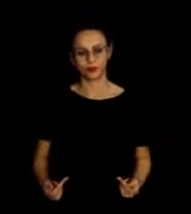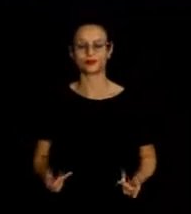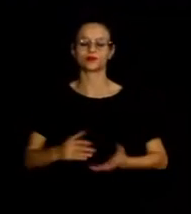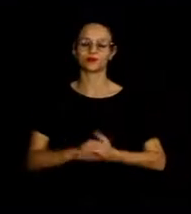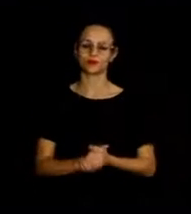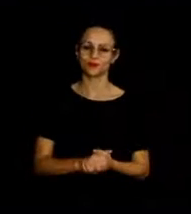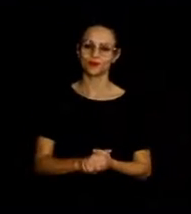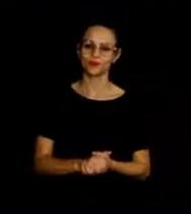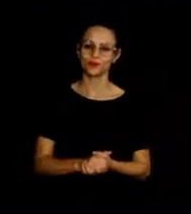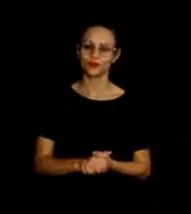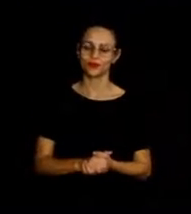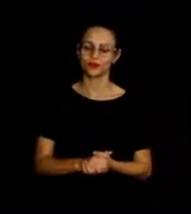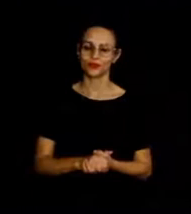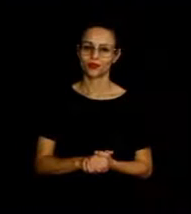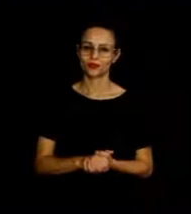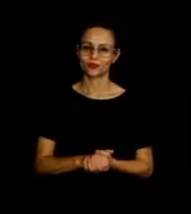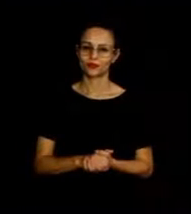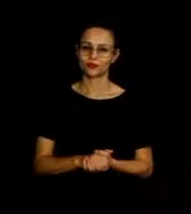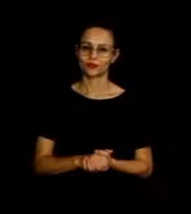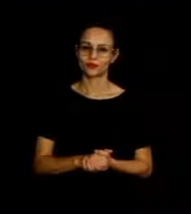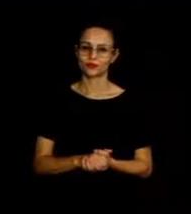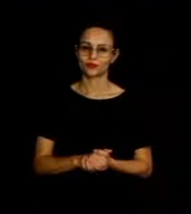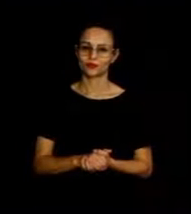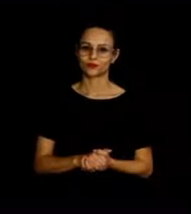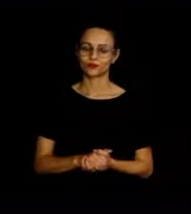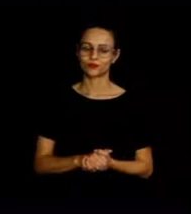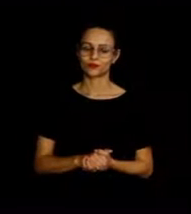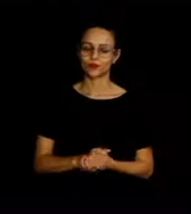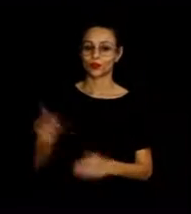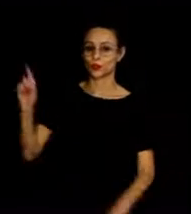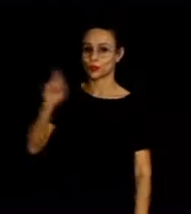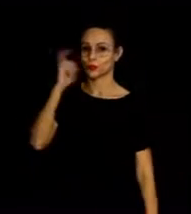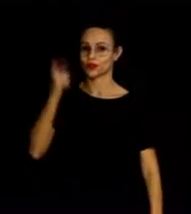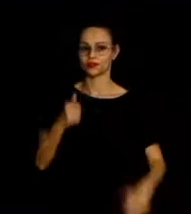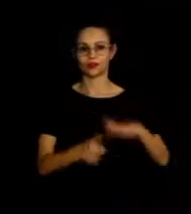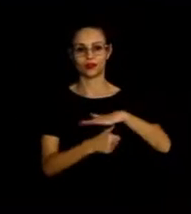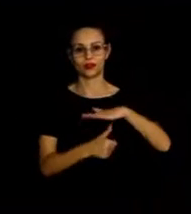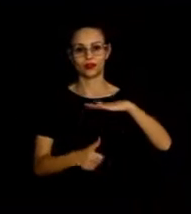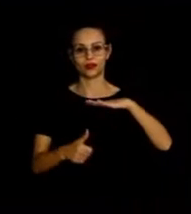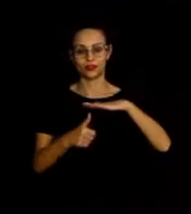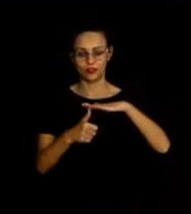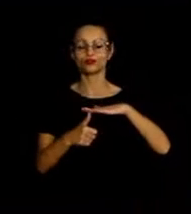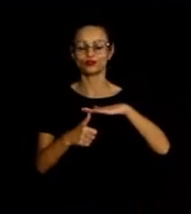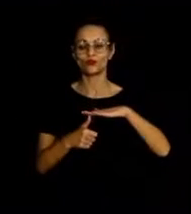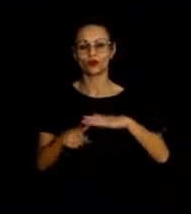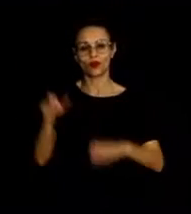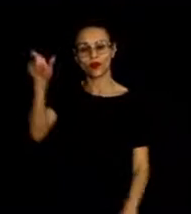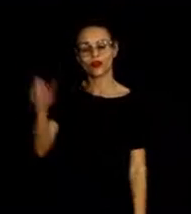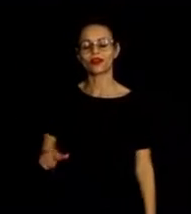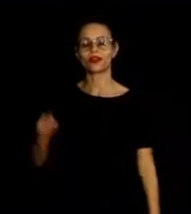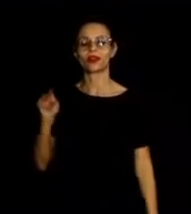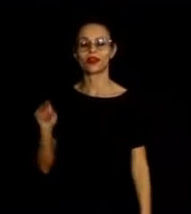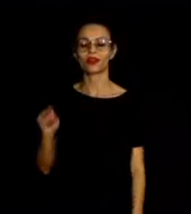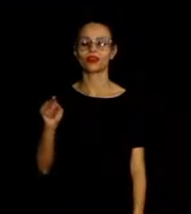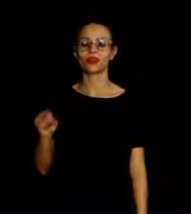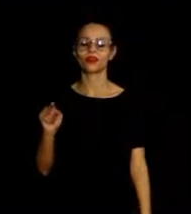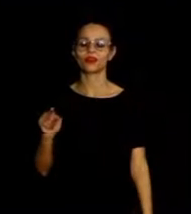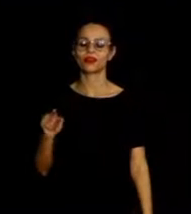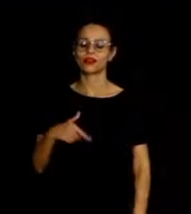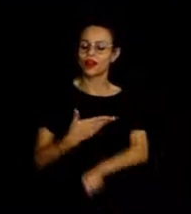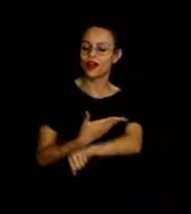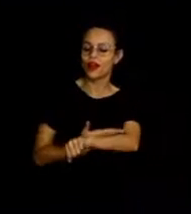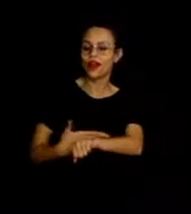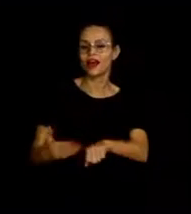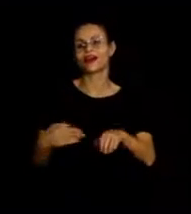o nosso antigo reitor o Professor Clemente Ivo juliatto ele tinha um